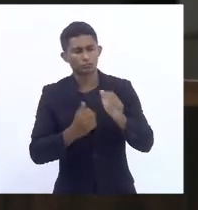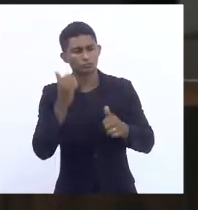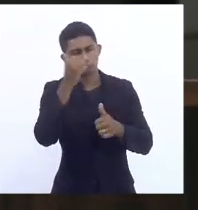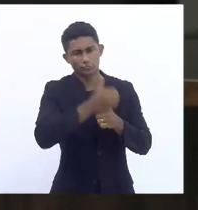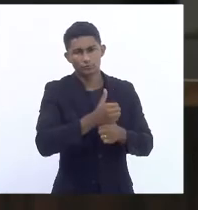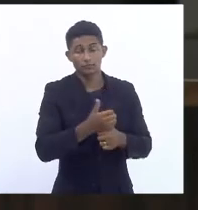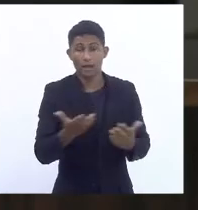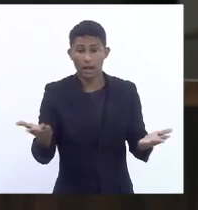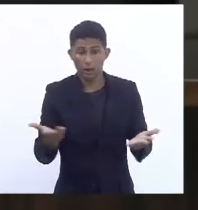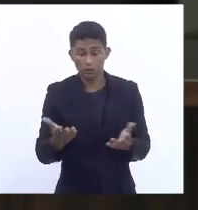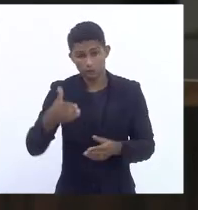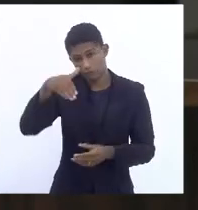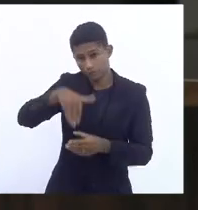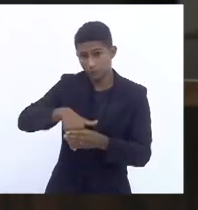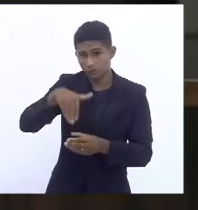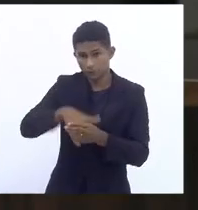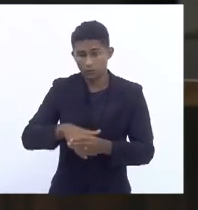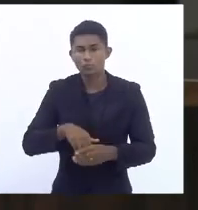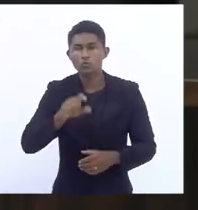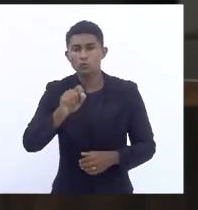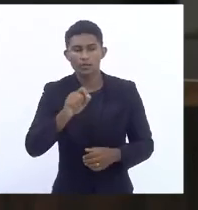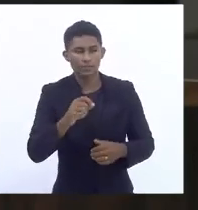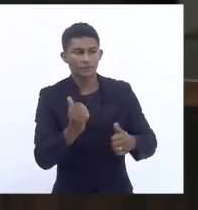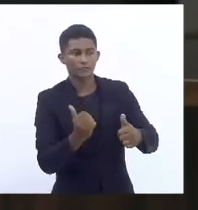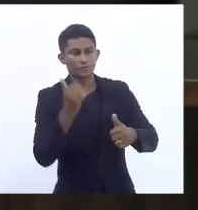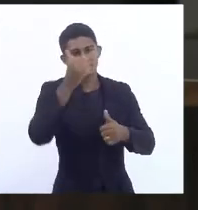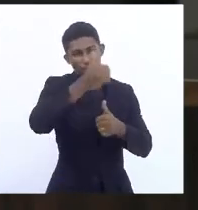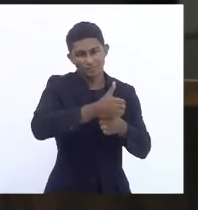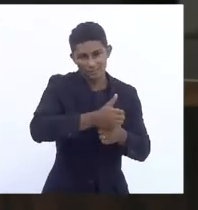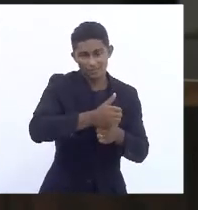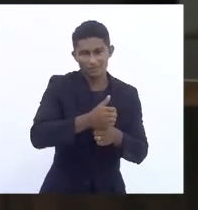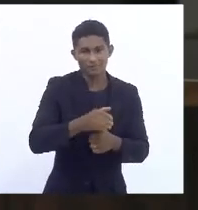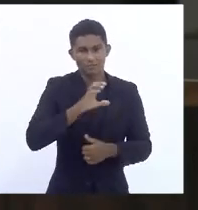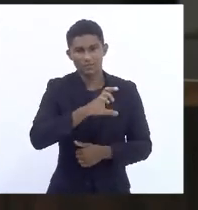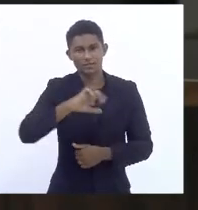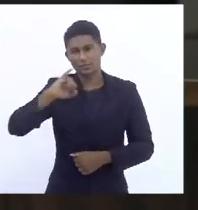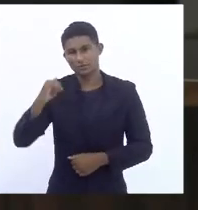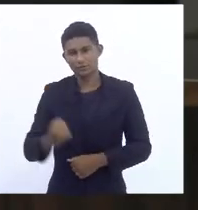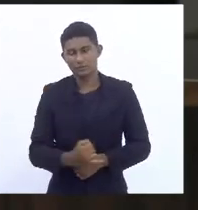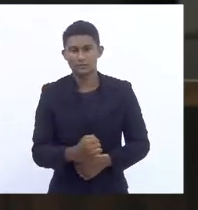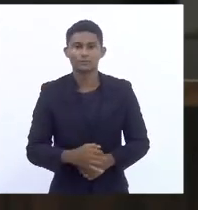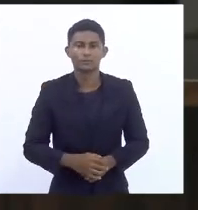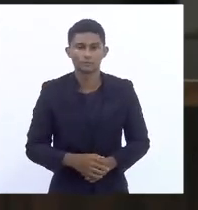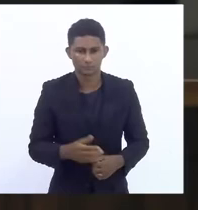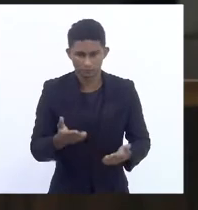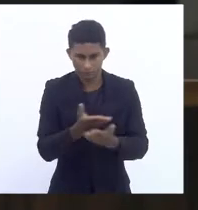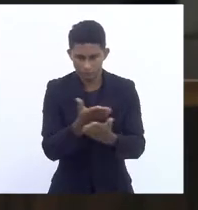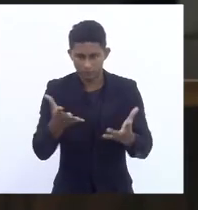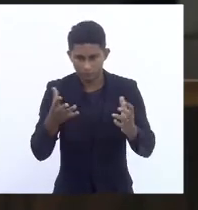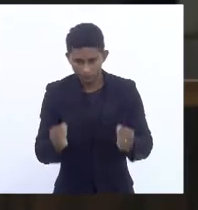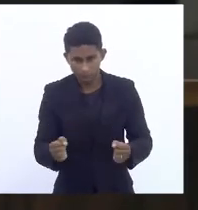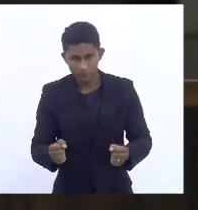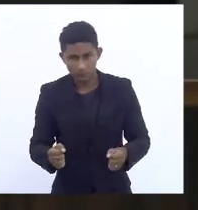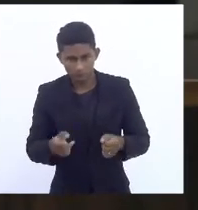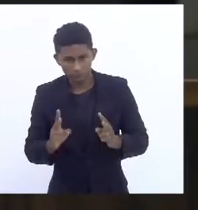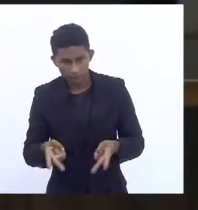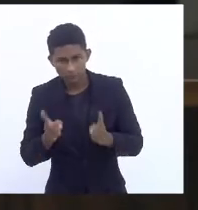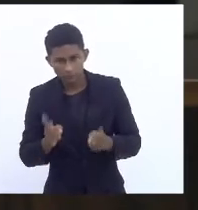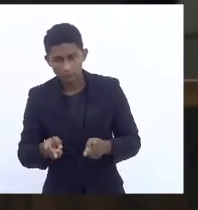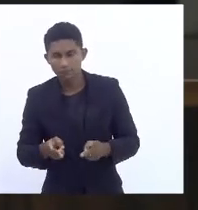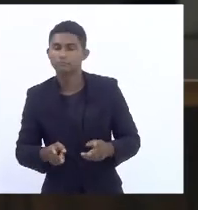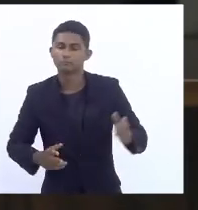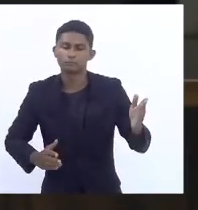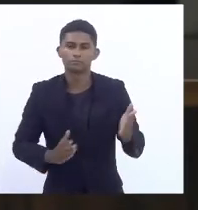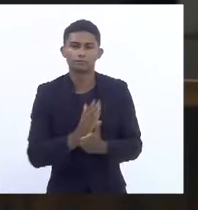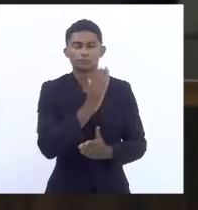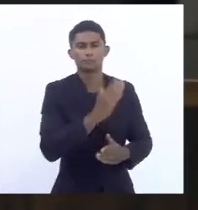Em votação, substitutivo da Comissão de Justiça. Senhores que aprovam, permaneçam como estão,